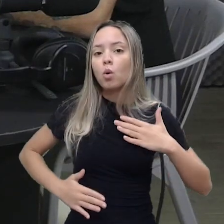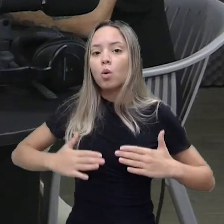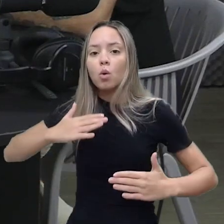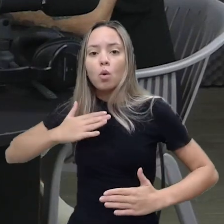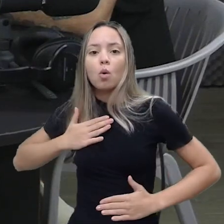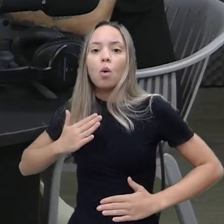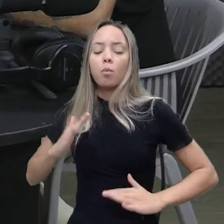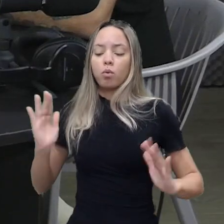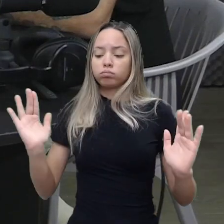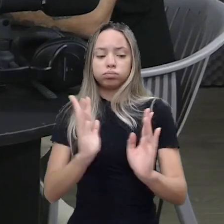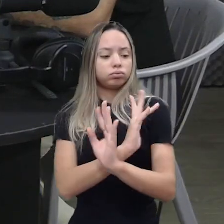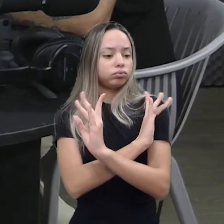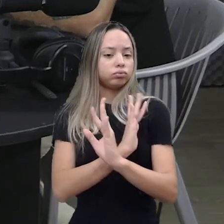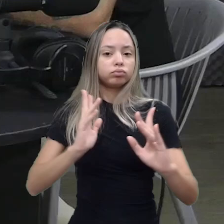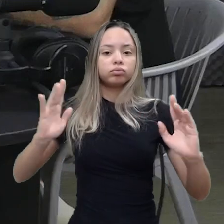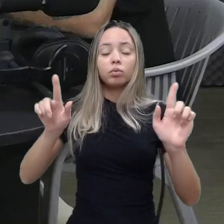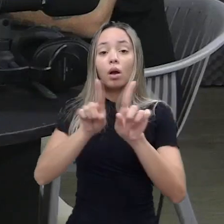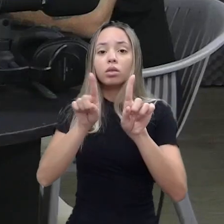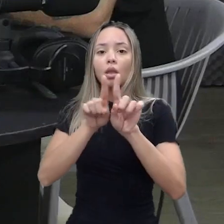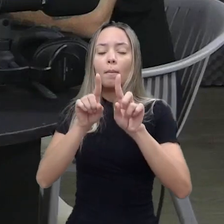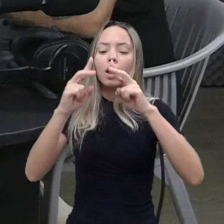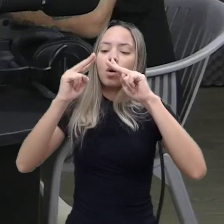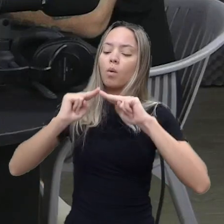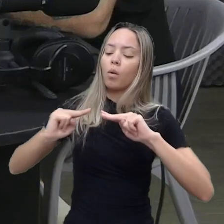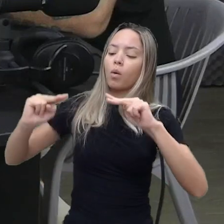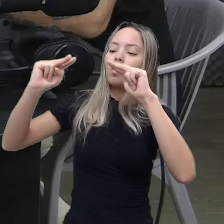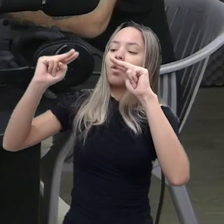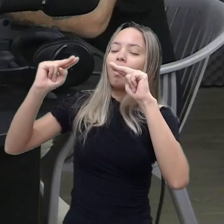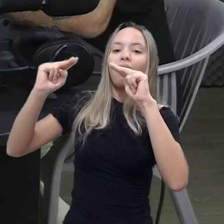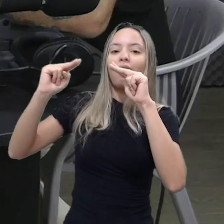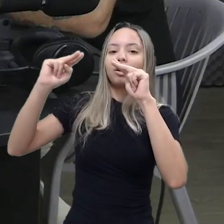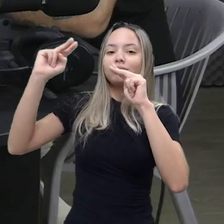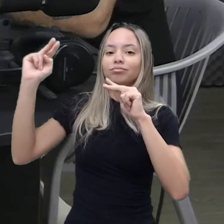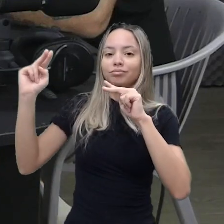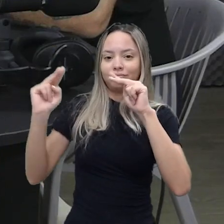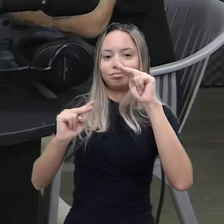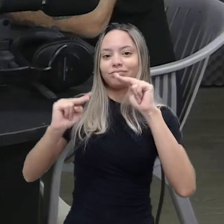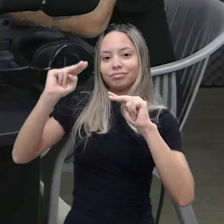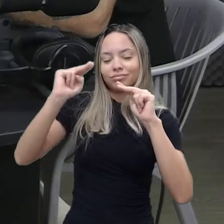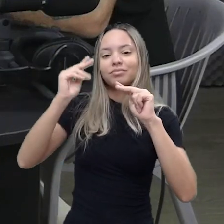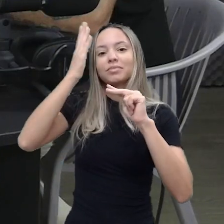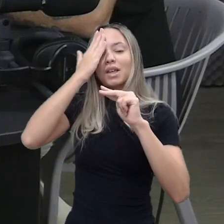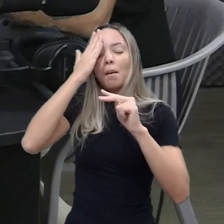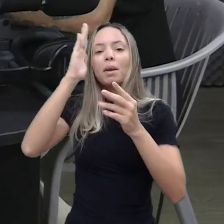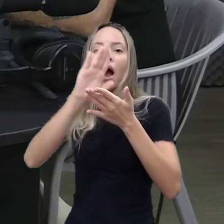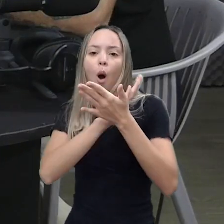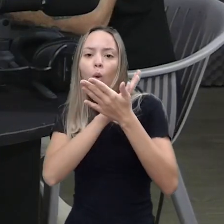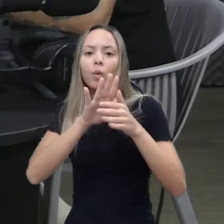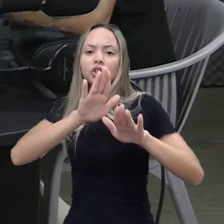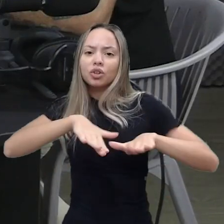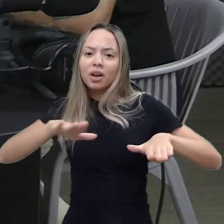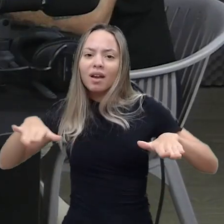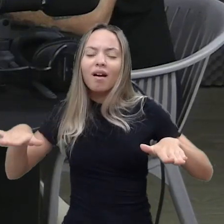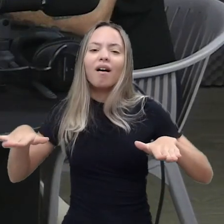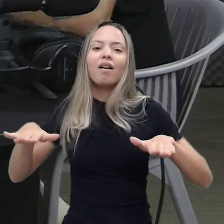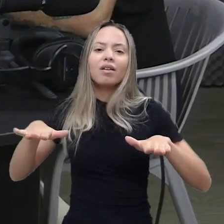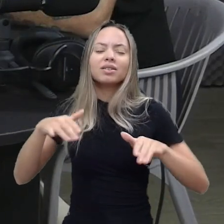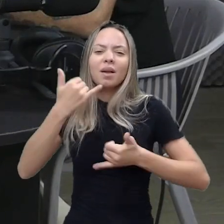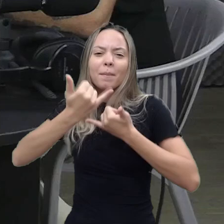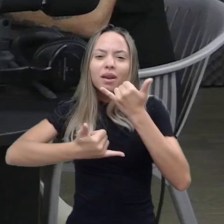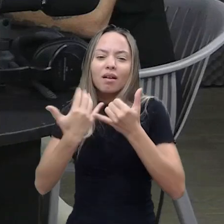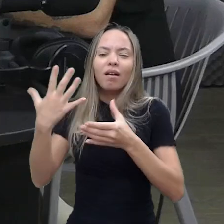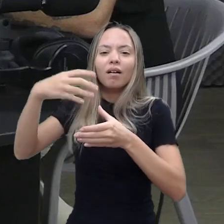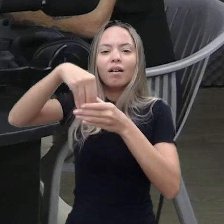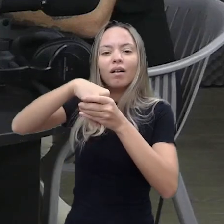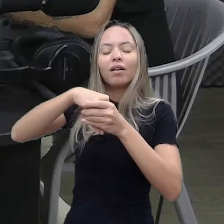diferentes, né, o olhar que é diferente. Por exemplo, eu já tive crianças no parquinho do restaurante que chegaram para mim e